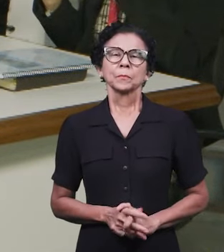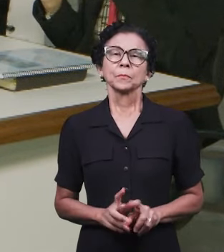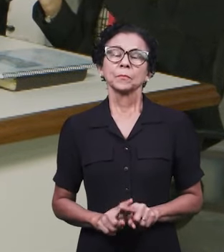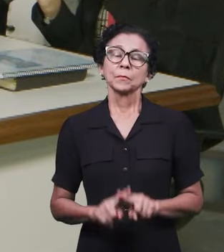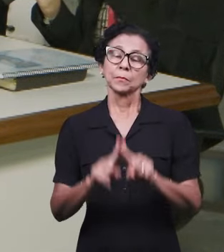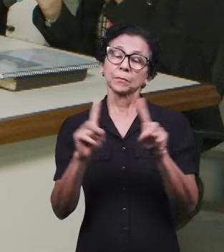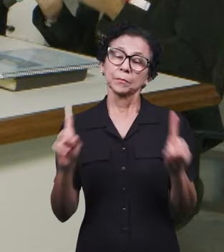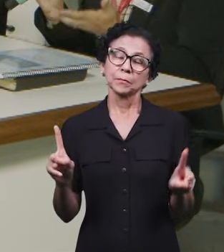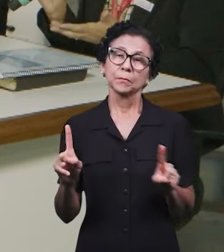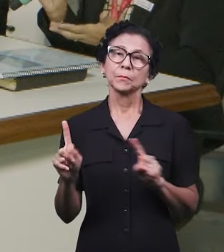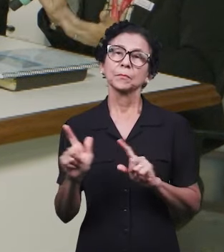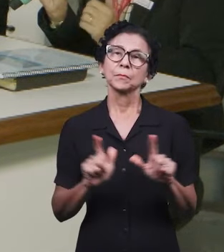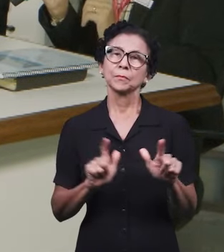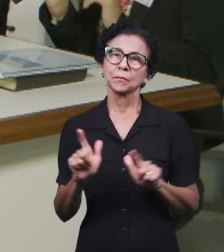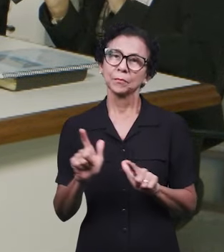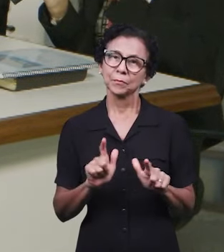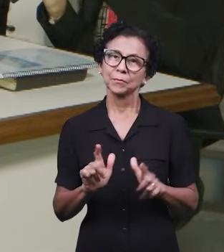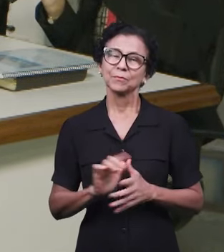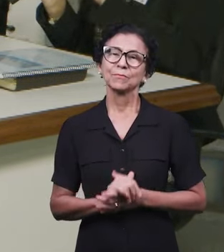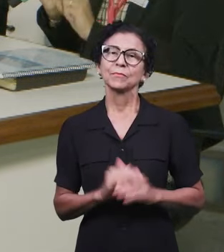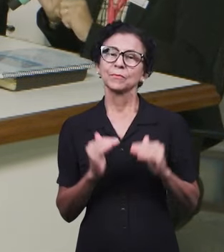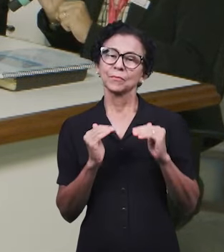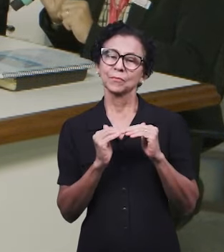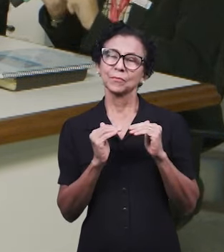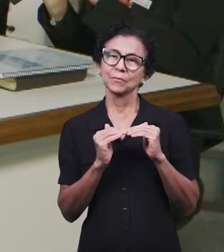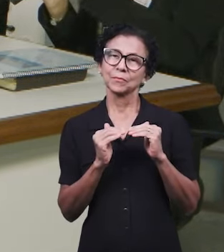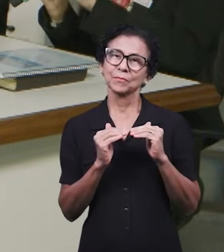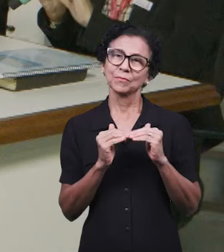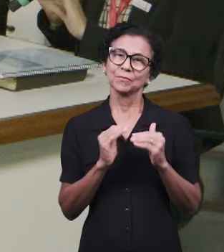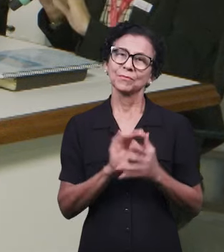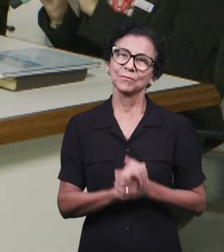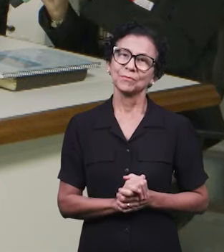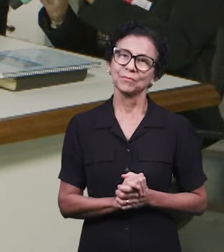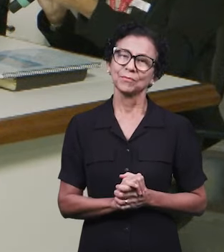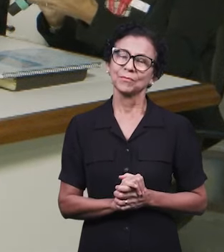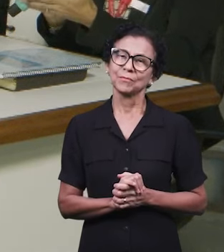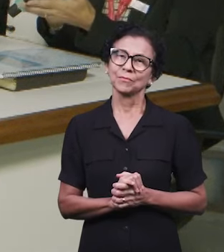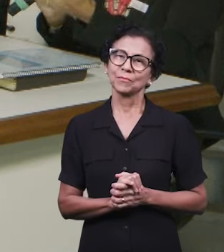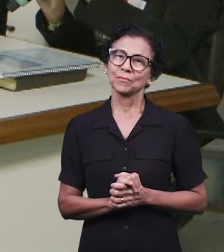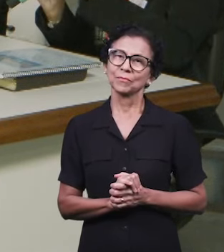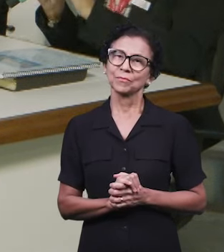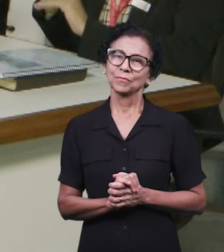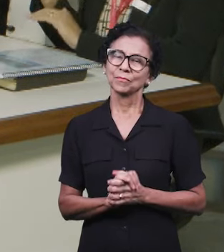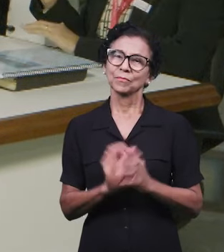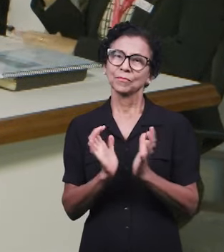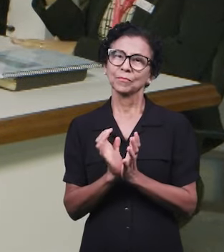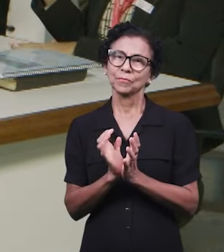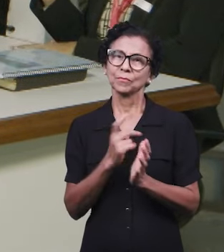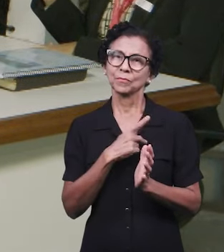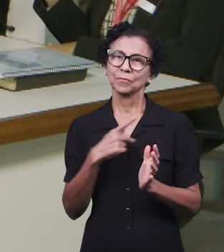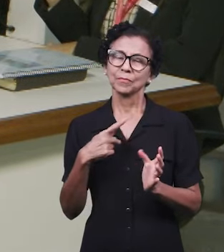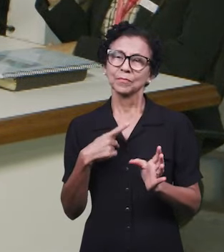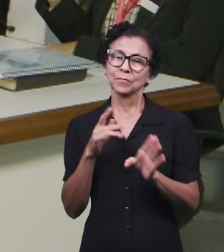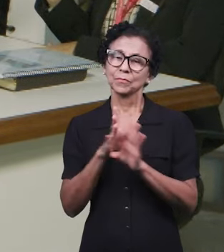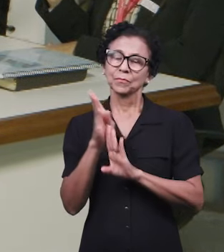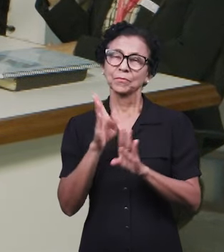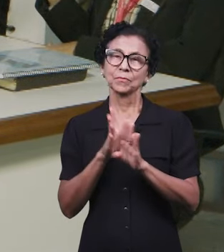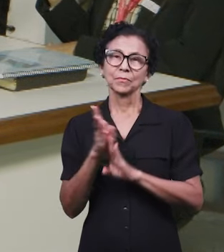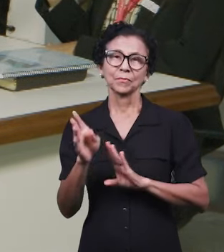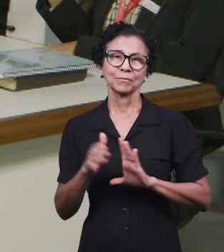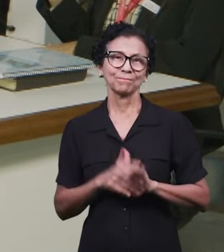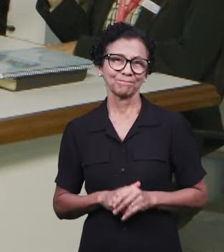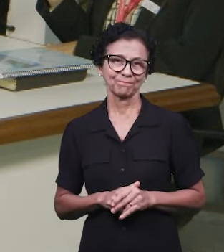é você dar acesso. Né? Então, nós trazemos todas essas transformações, mas dentro do contexto que nos é